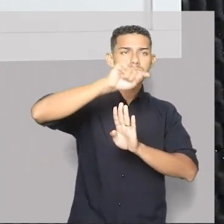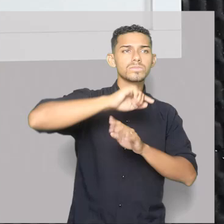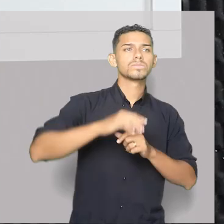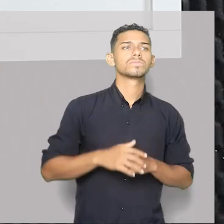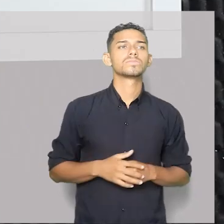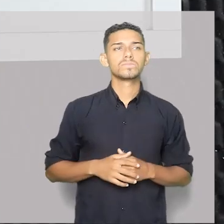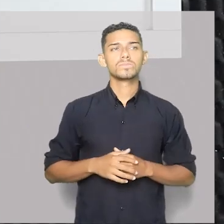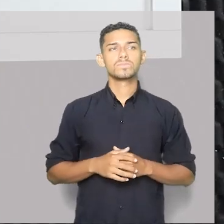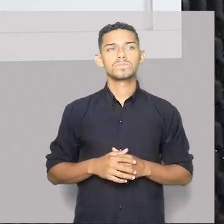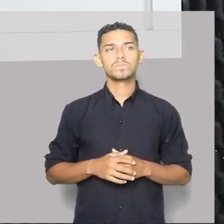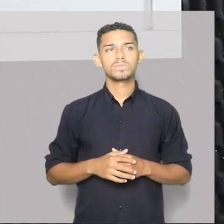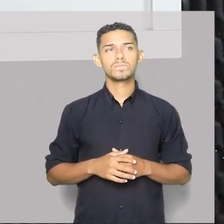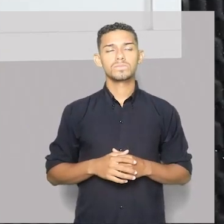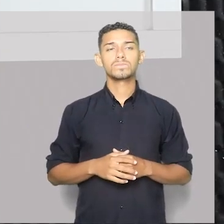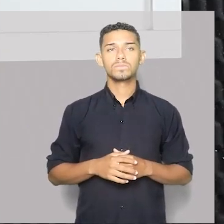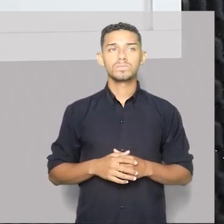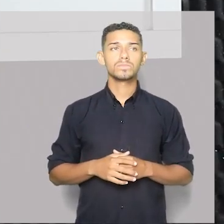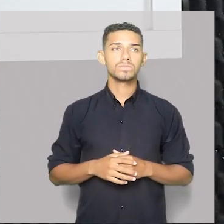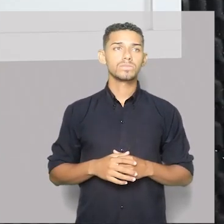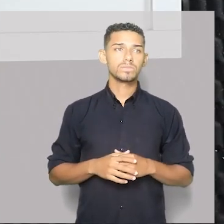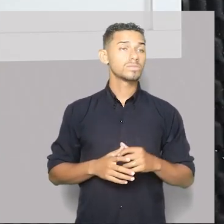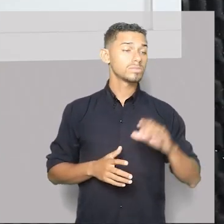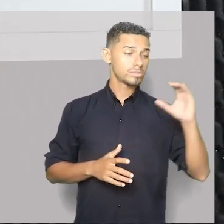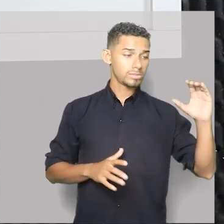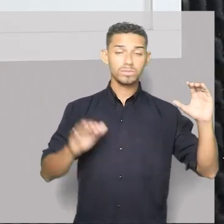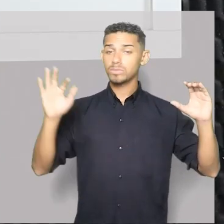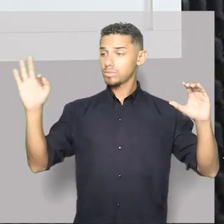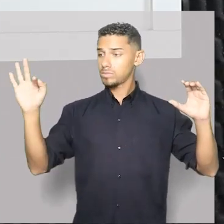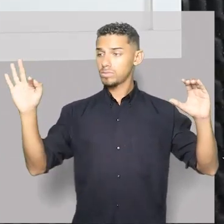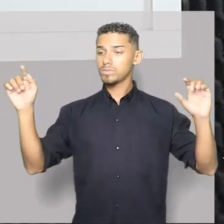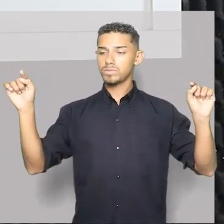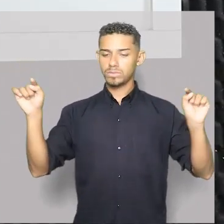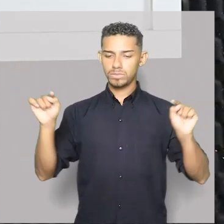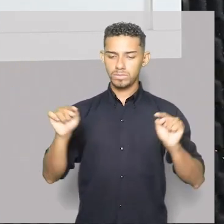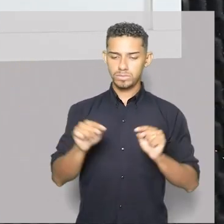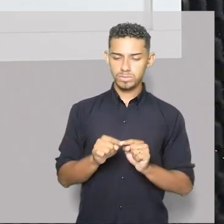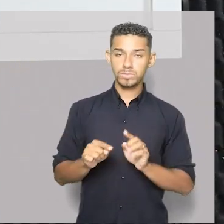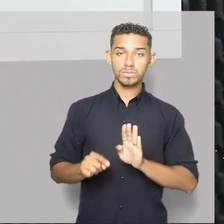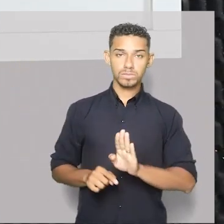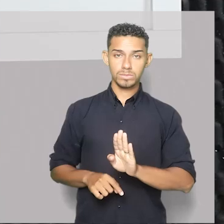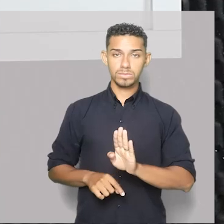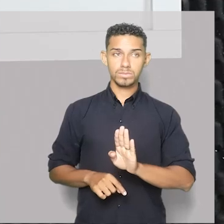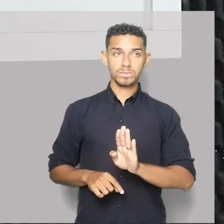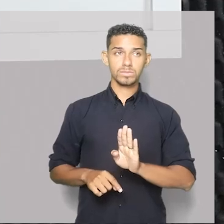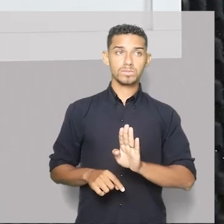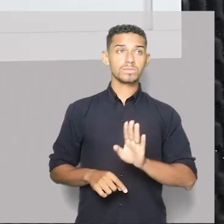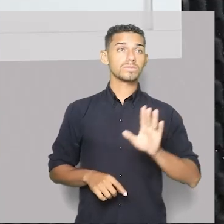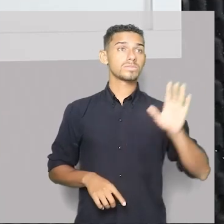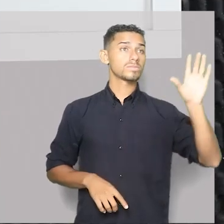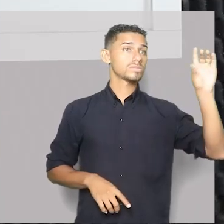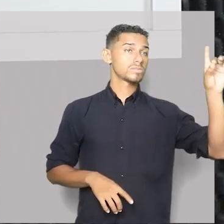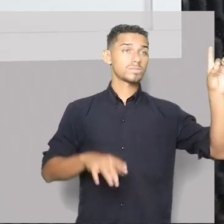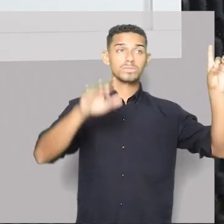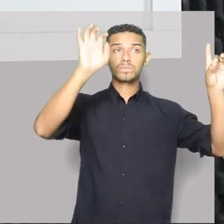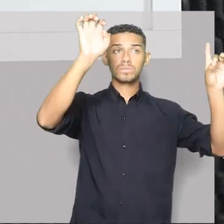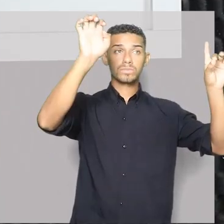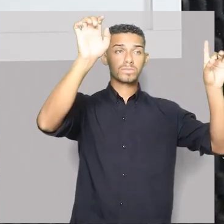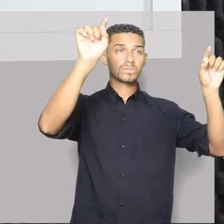Então, percebam que C e F descendem de B. D, E de C e de